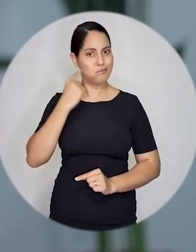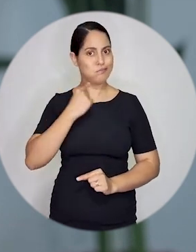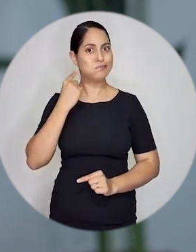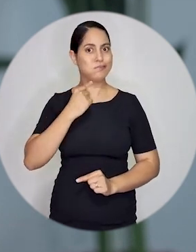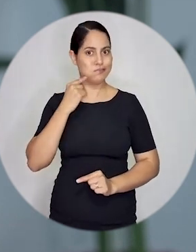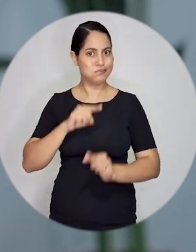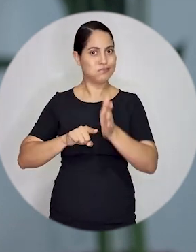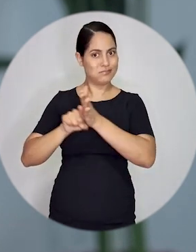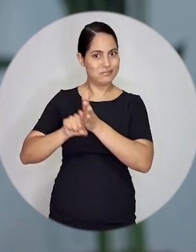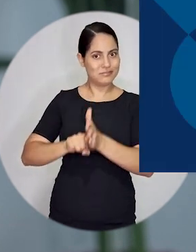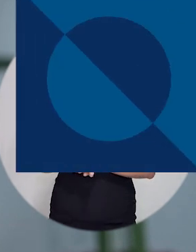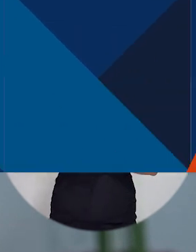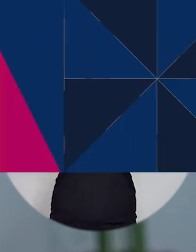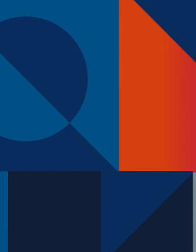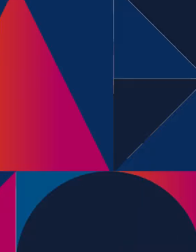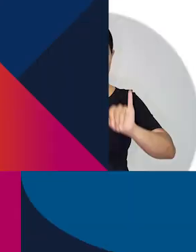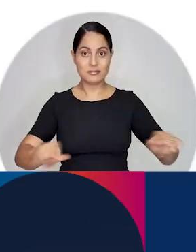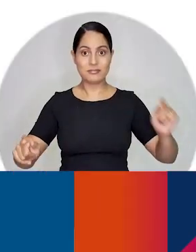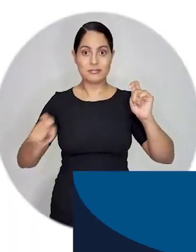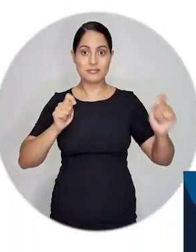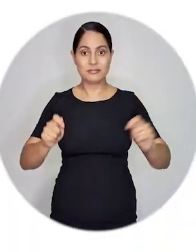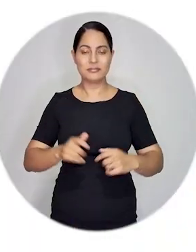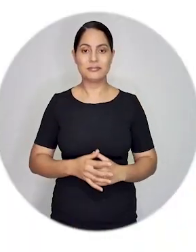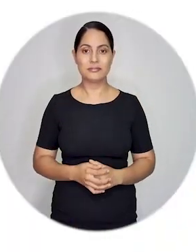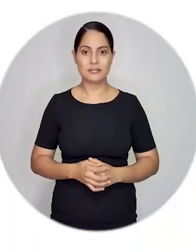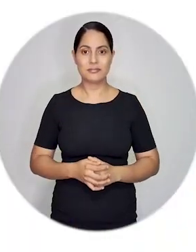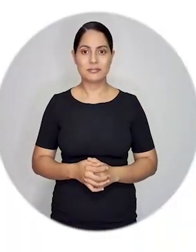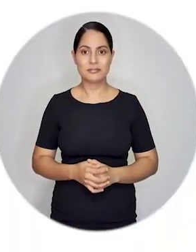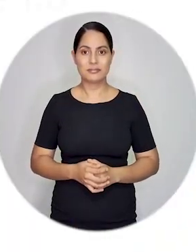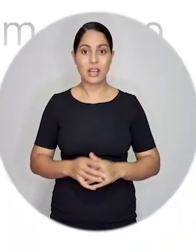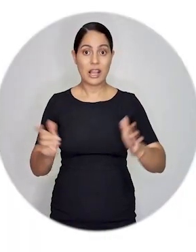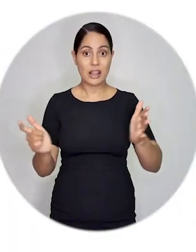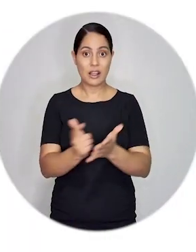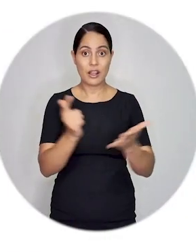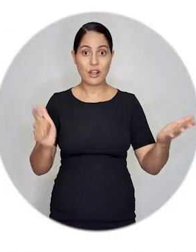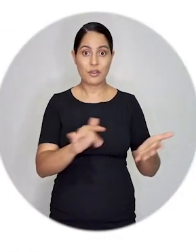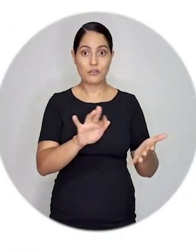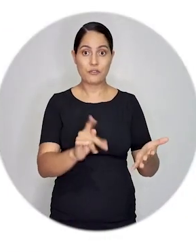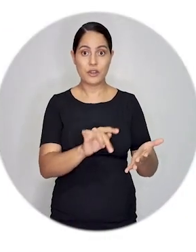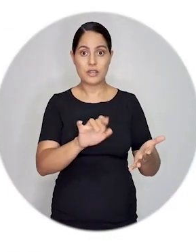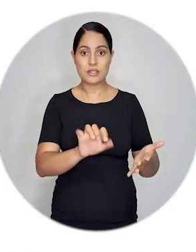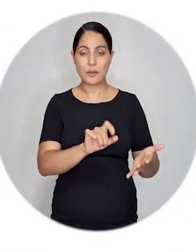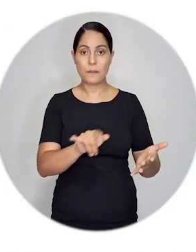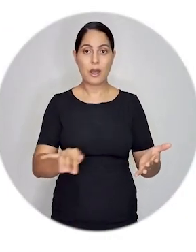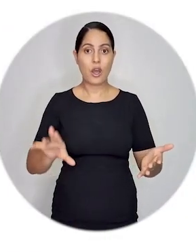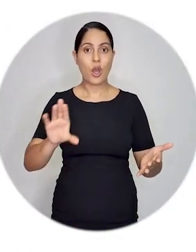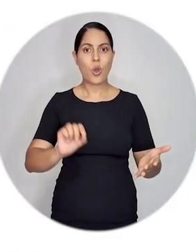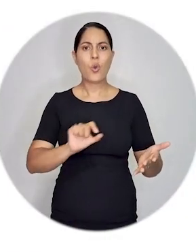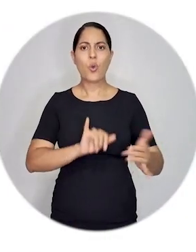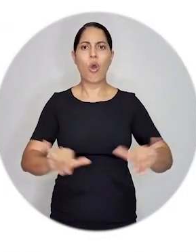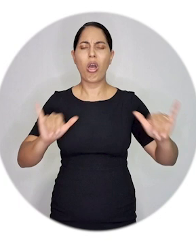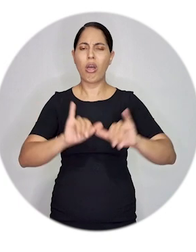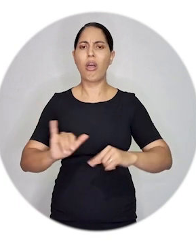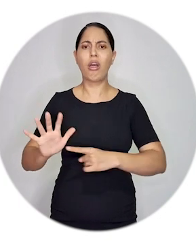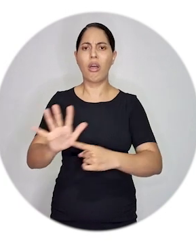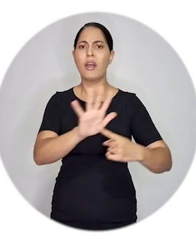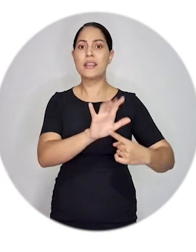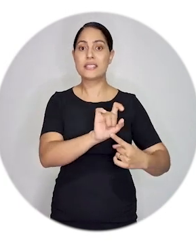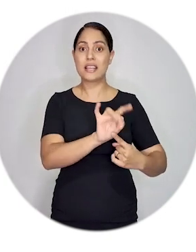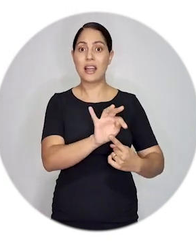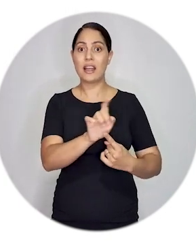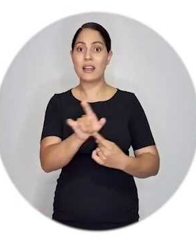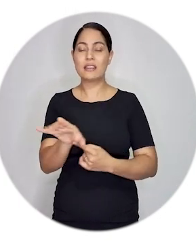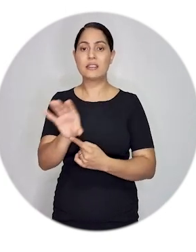iniciativa repercutiu na imprensa do país. As reportagens publicadas na Folha de São Paulo, na revista eletrônica Conjure e no Estadão destacam